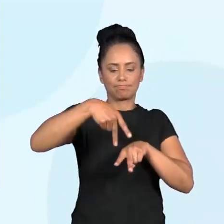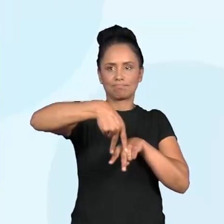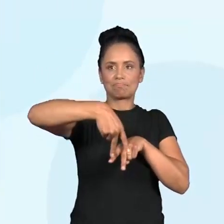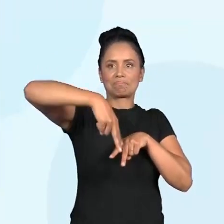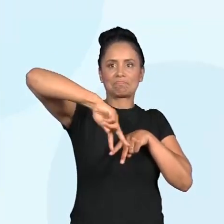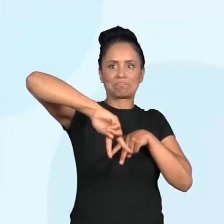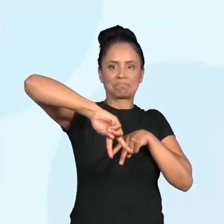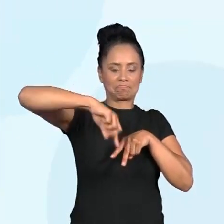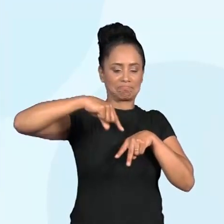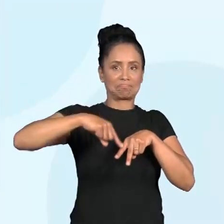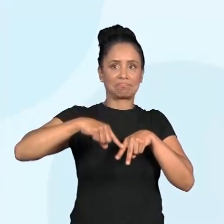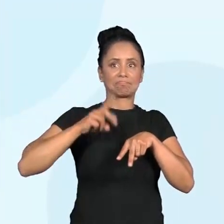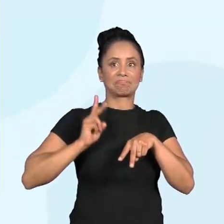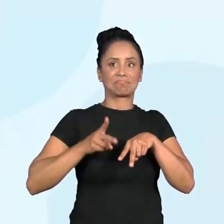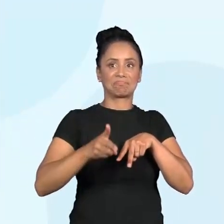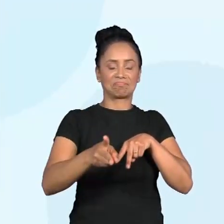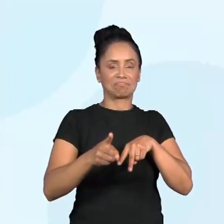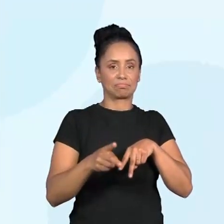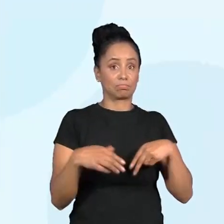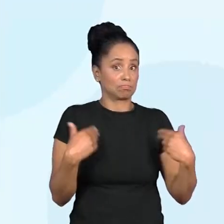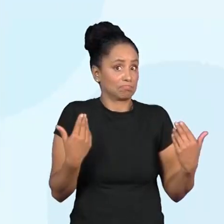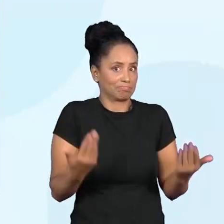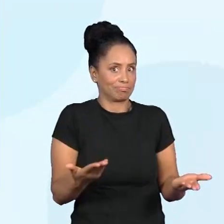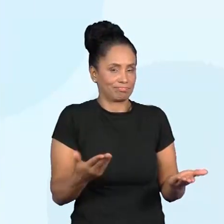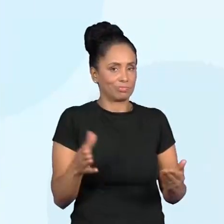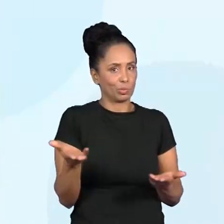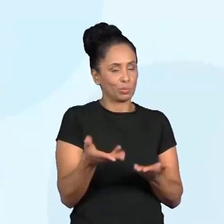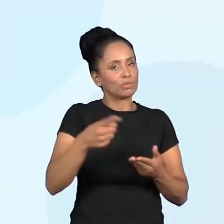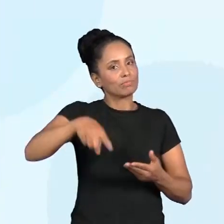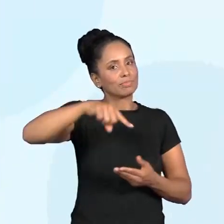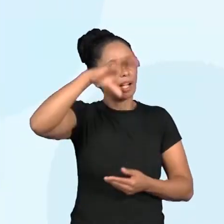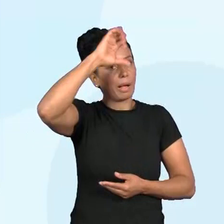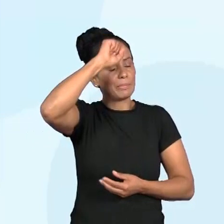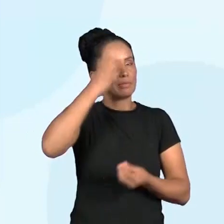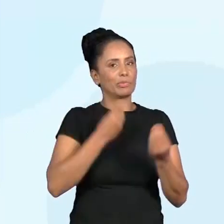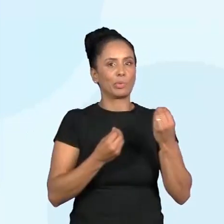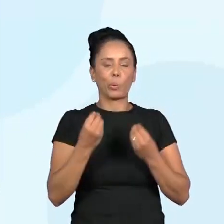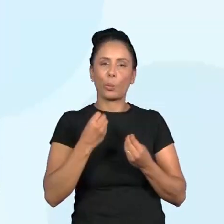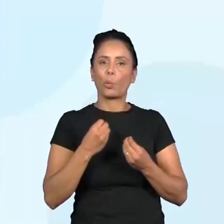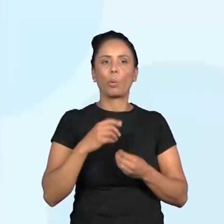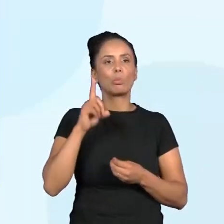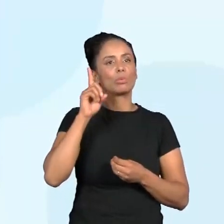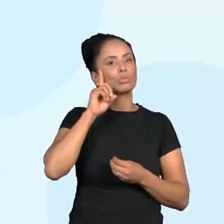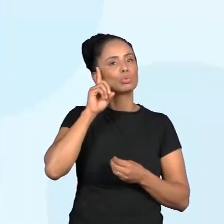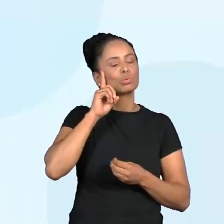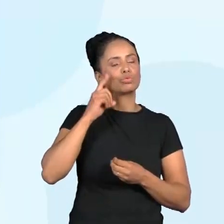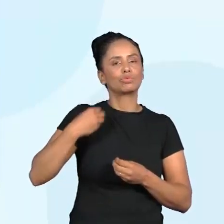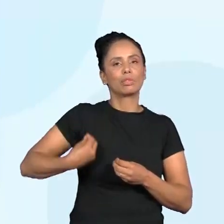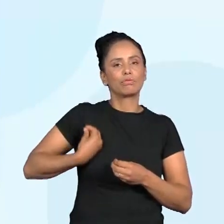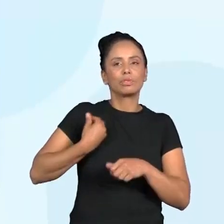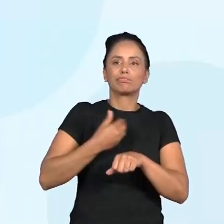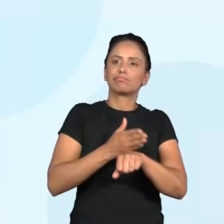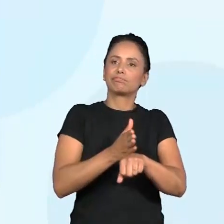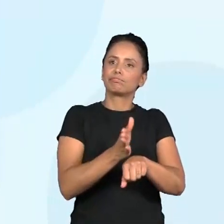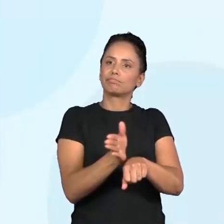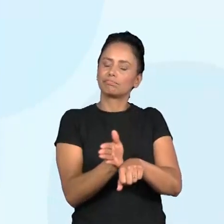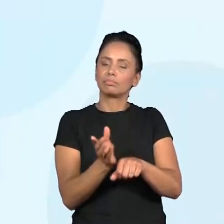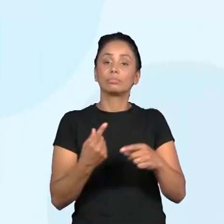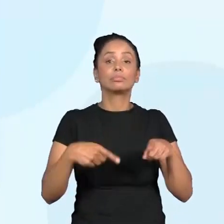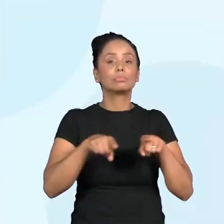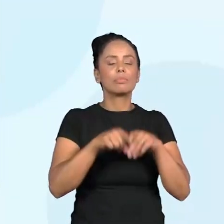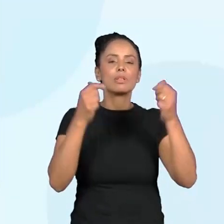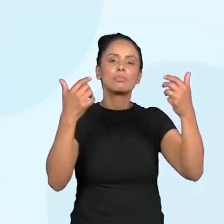de costas. Então, hoje nós vamos aprender um pouquinho, falar aí sobre ciclos diários. Vamos falar também sobre